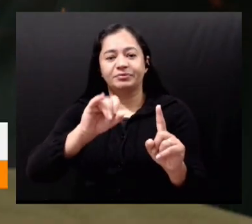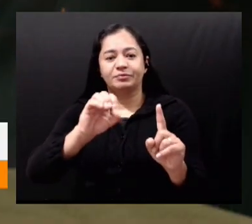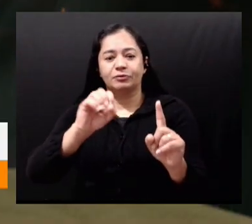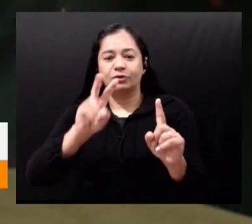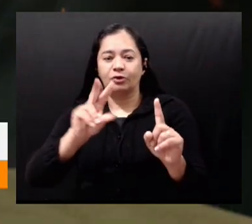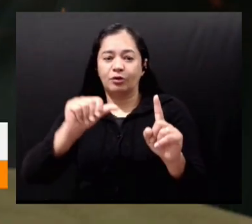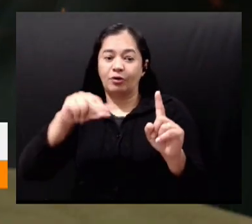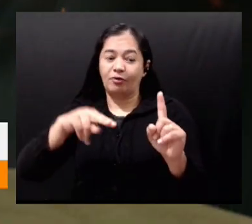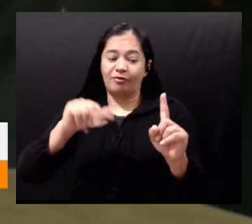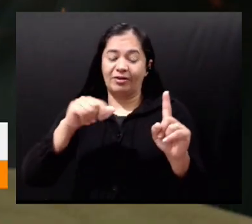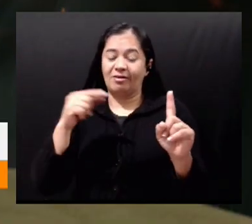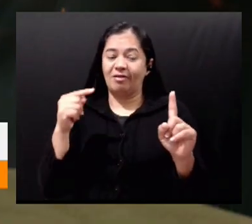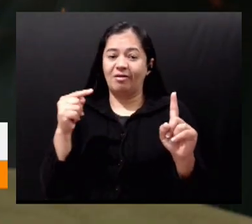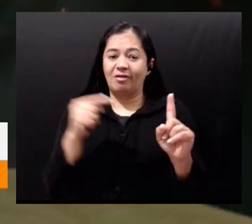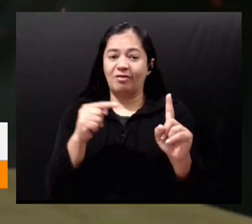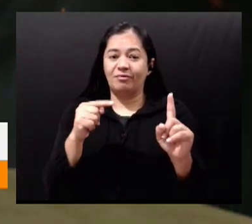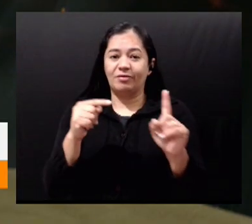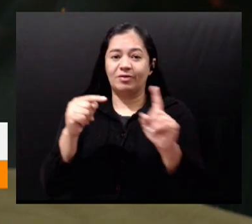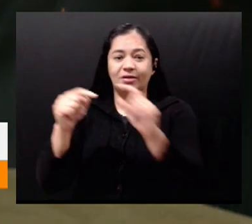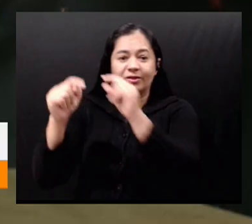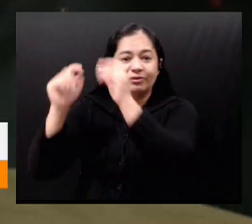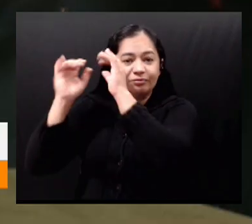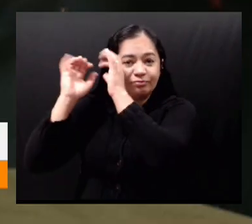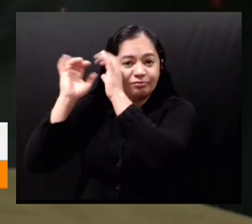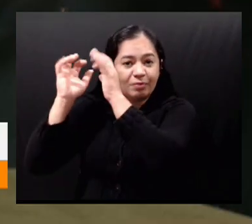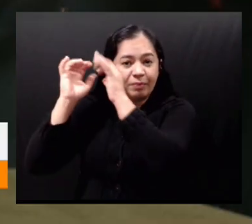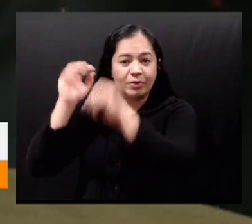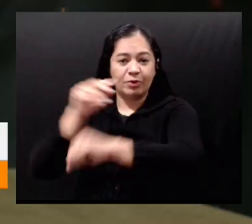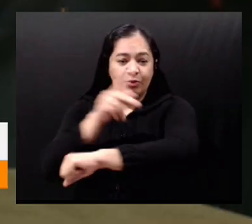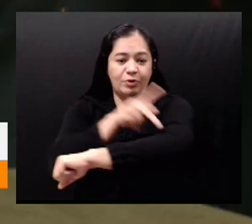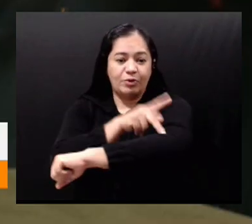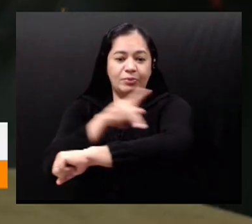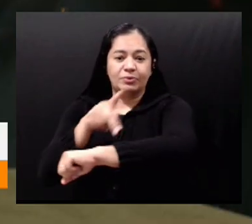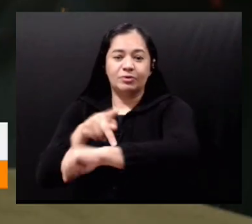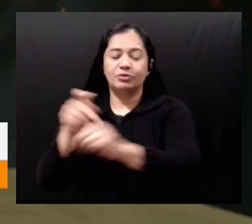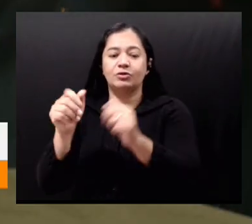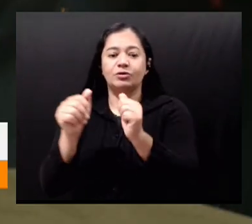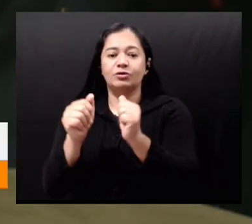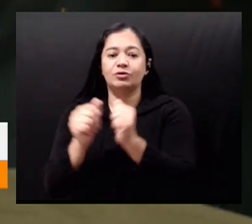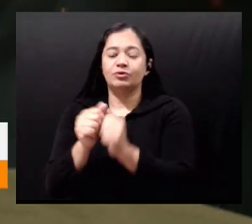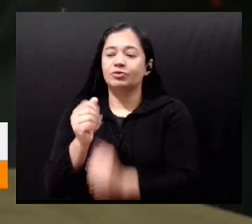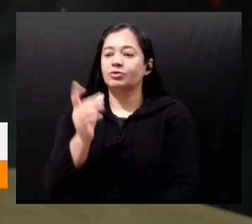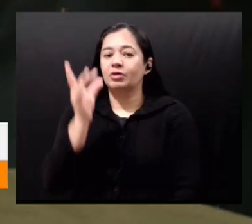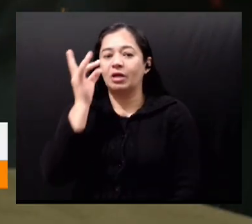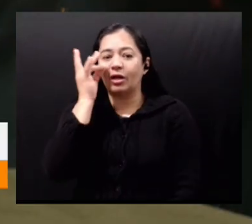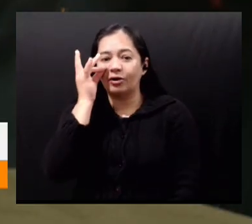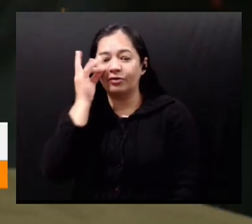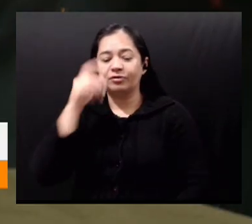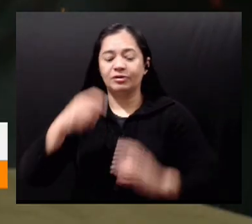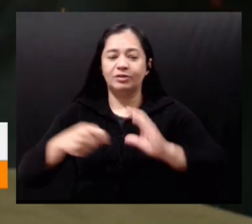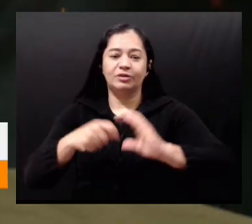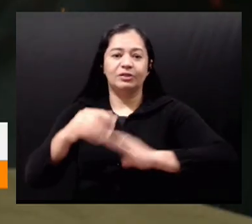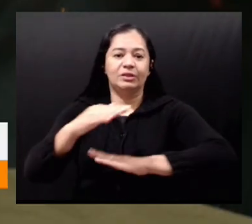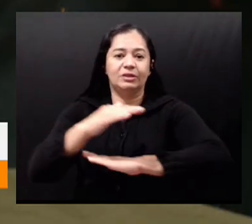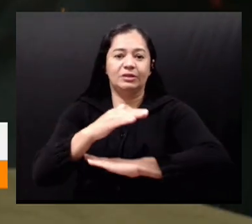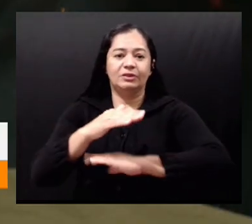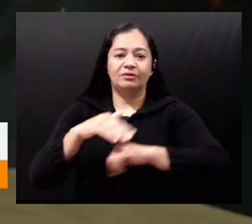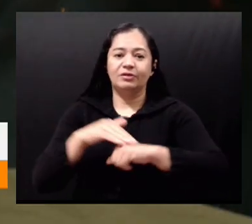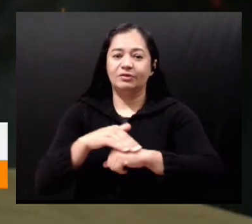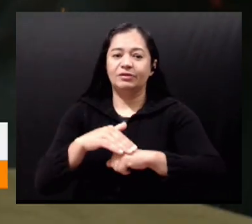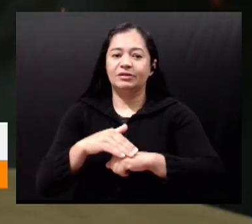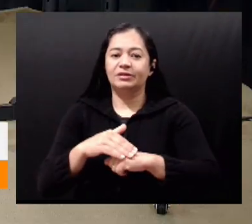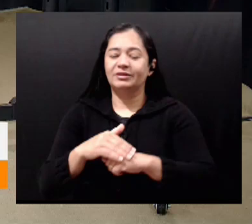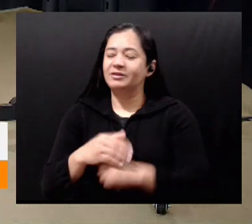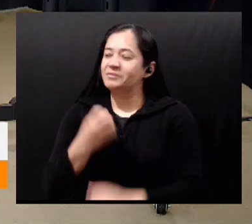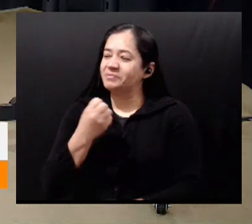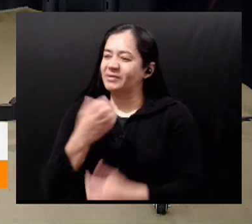é neuropsicopedagoga e está com a gente ao vivo aqui no Estúdio Câmara, vai conversar conosco. Boas-vindas, seja